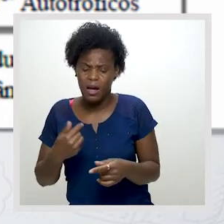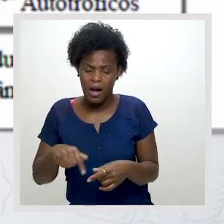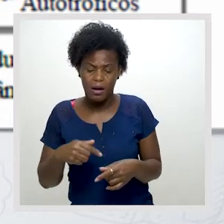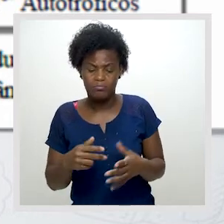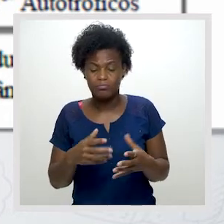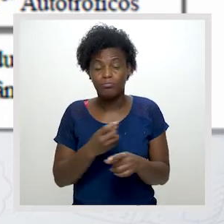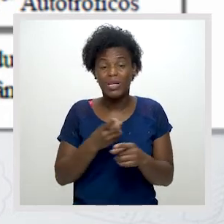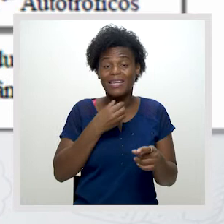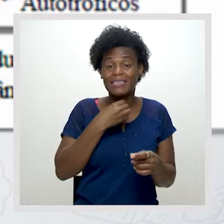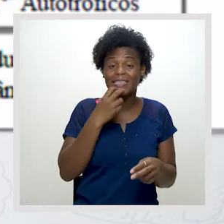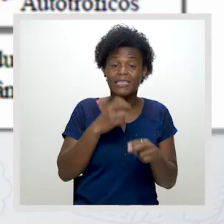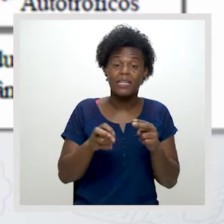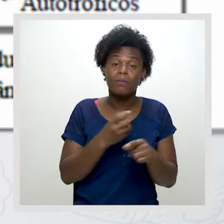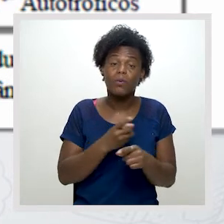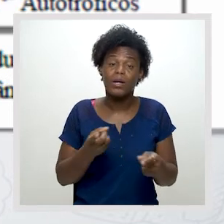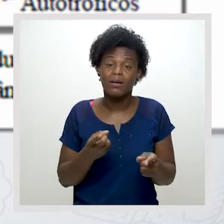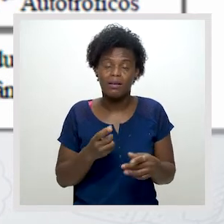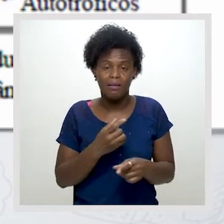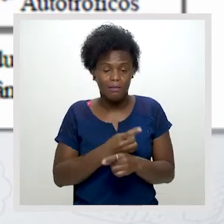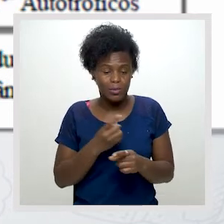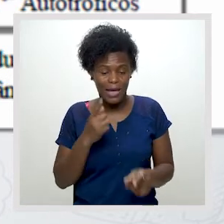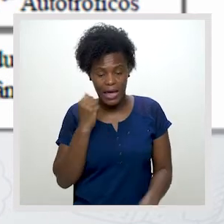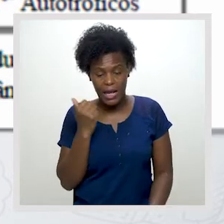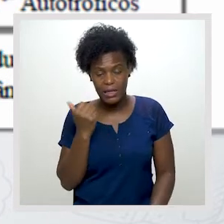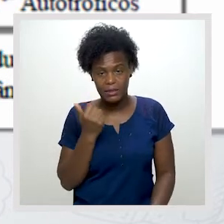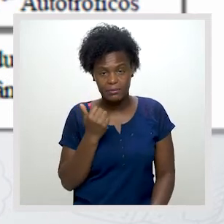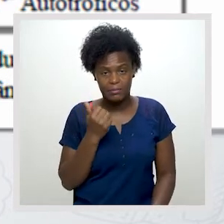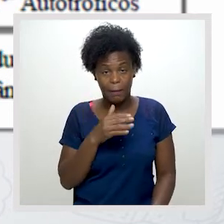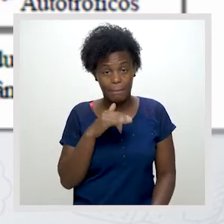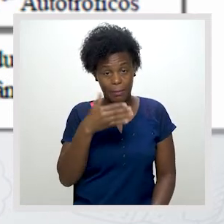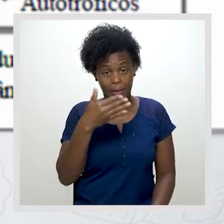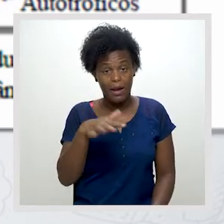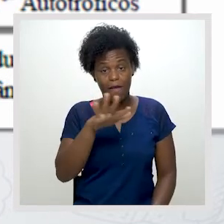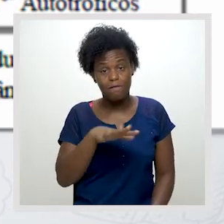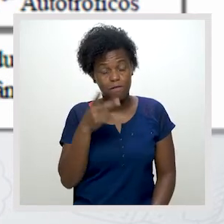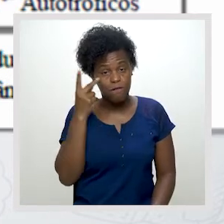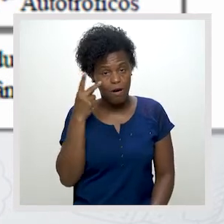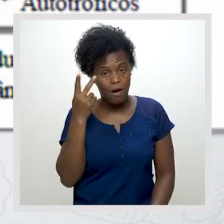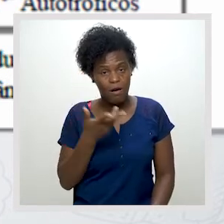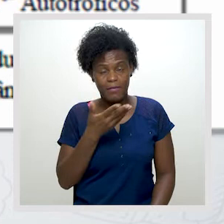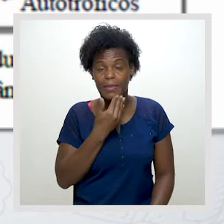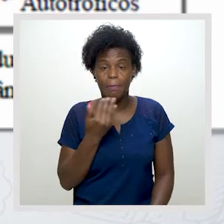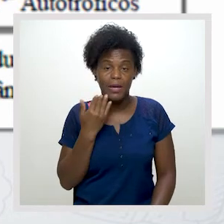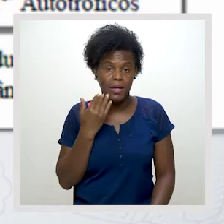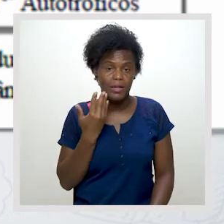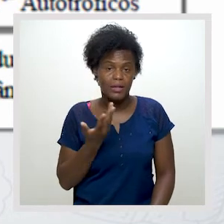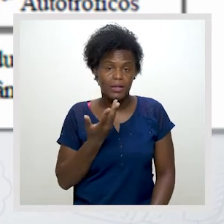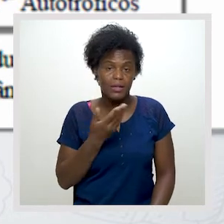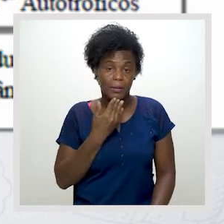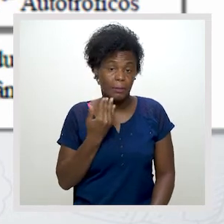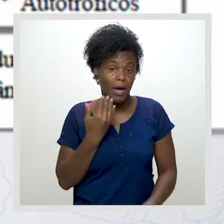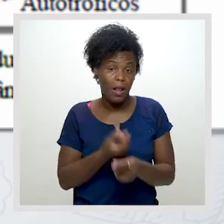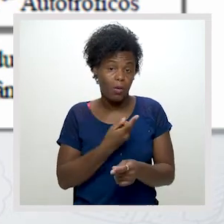entraram numa crise energética? Porque essas primeiras formas de vida, dependiam das